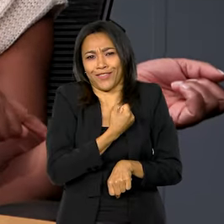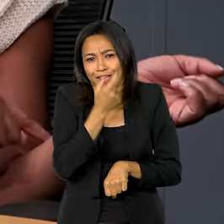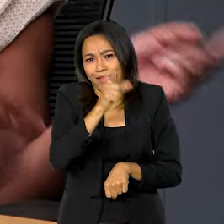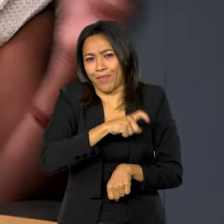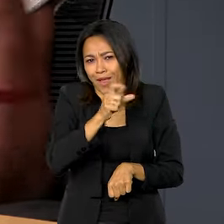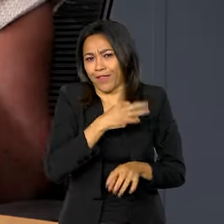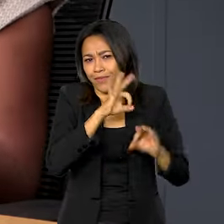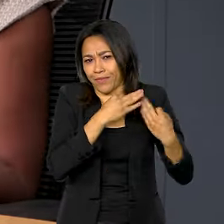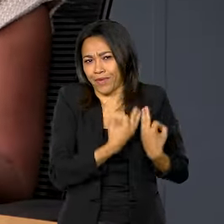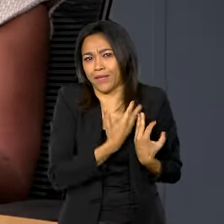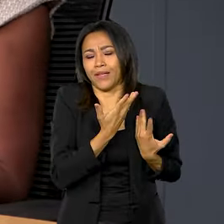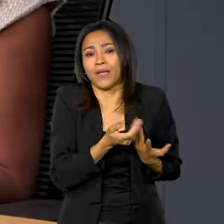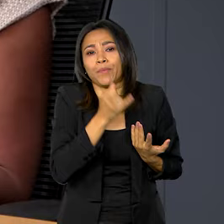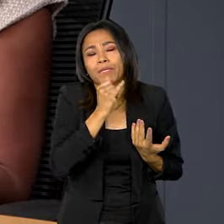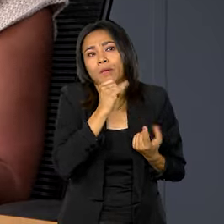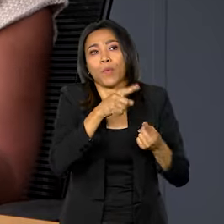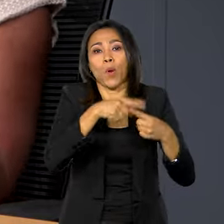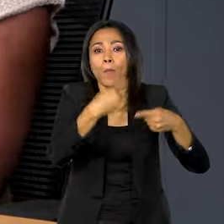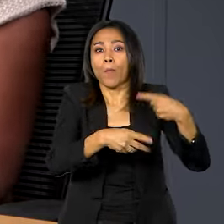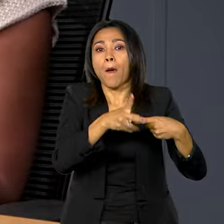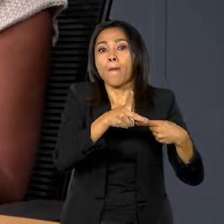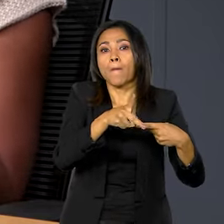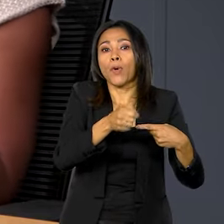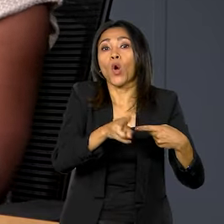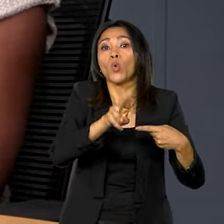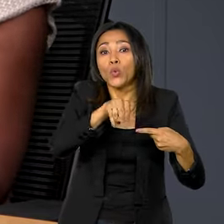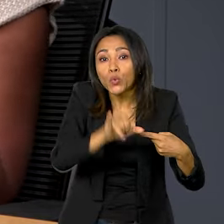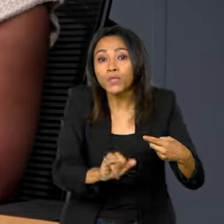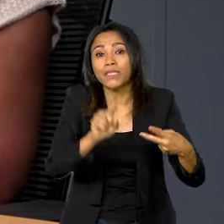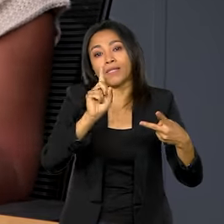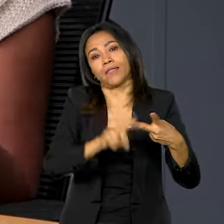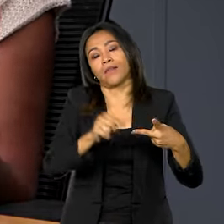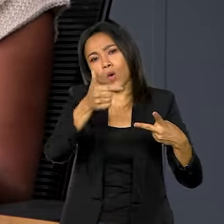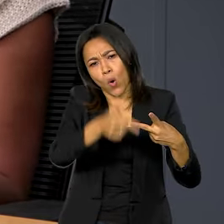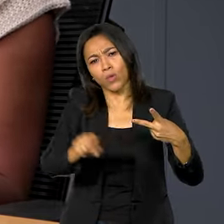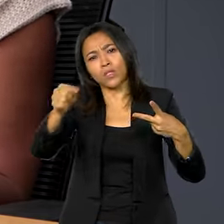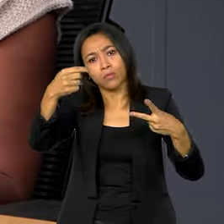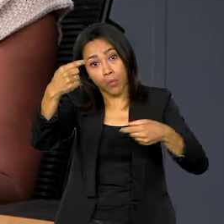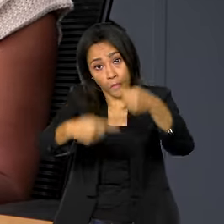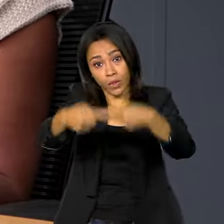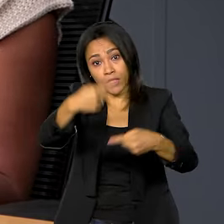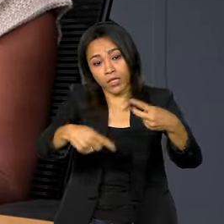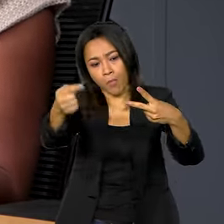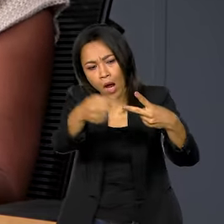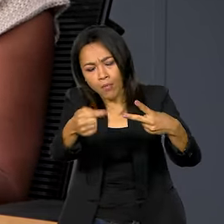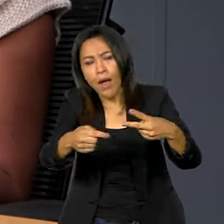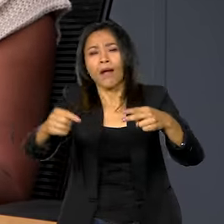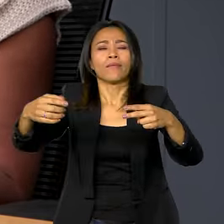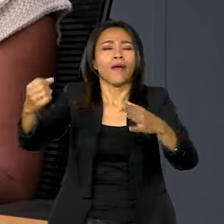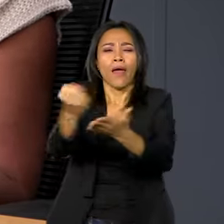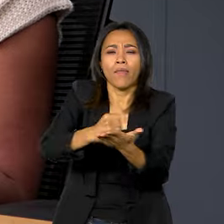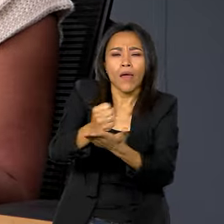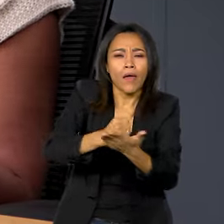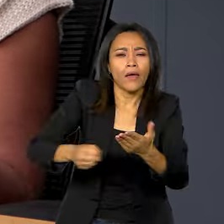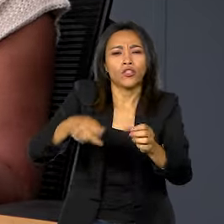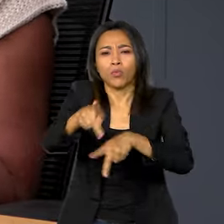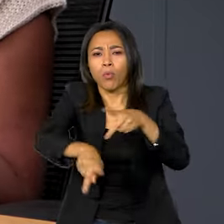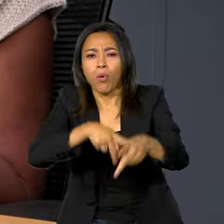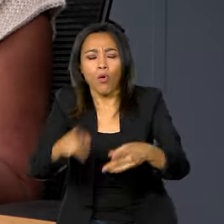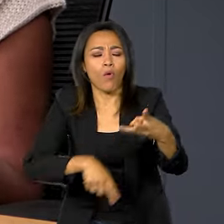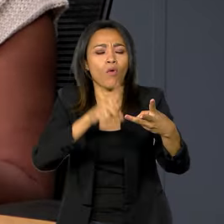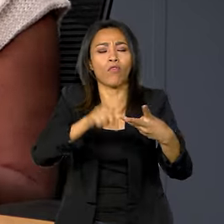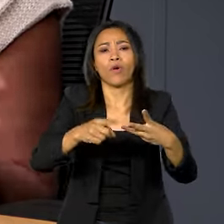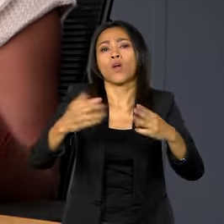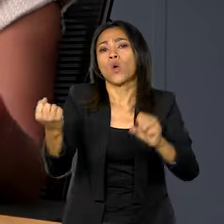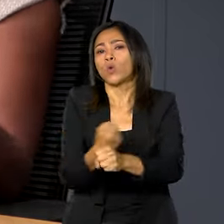beneficiários que políticas como ProUni sabe todas as outras políticas do do governo federal Farmácia Popular Minha